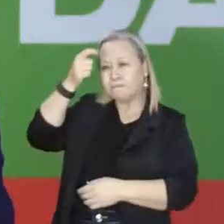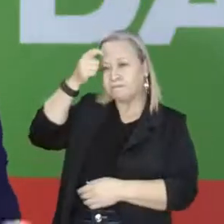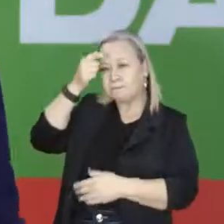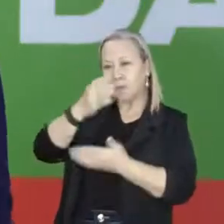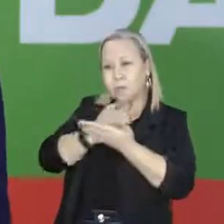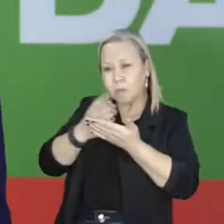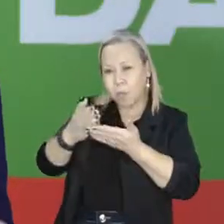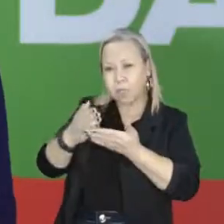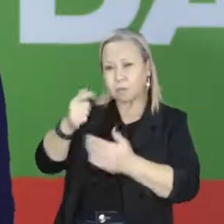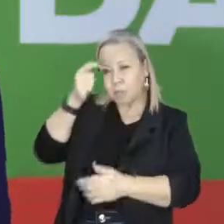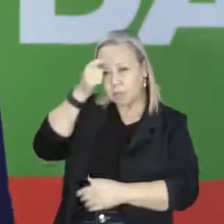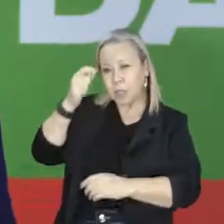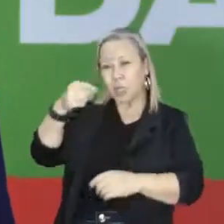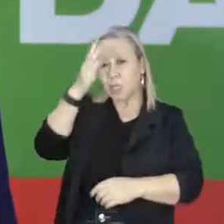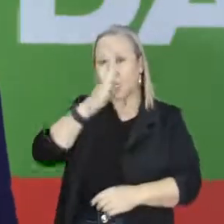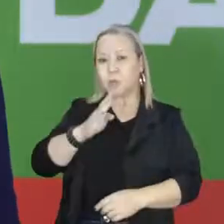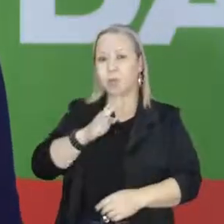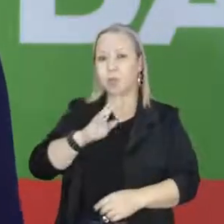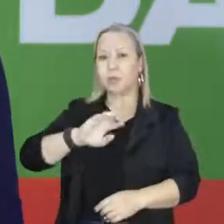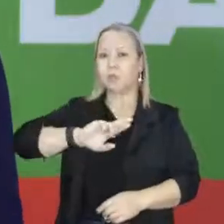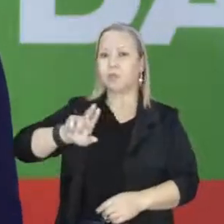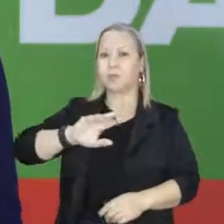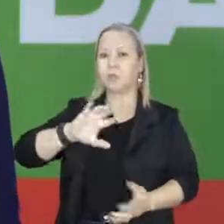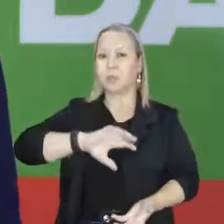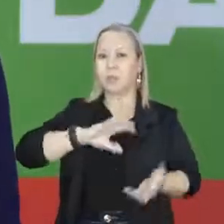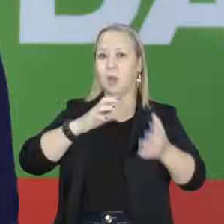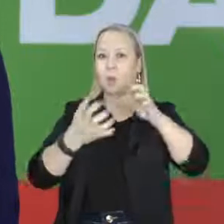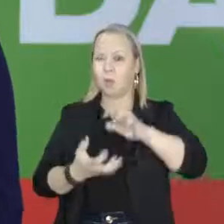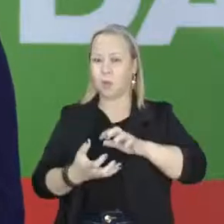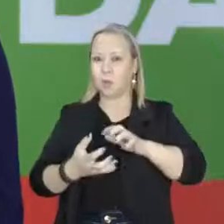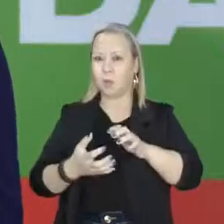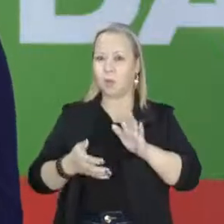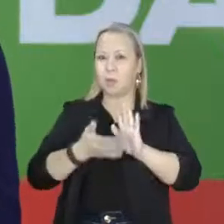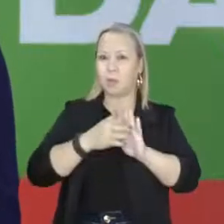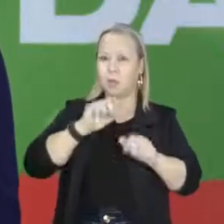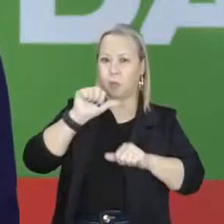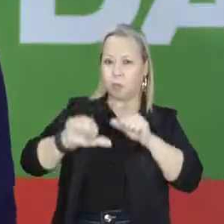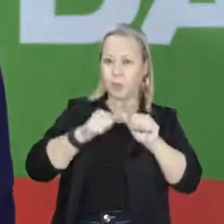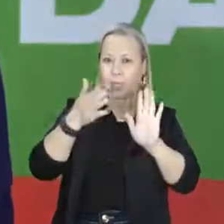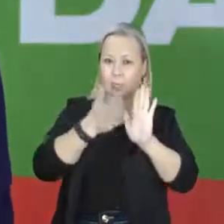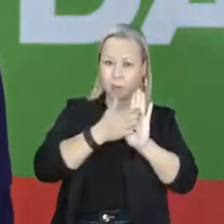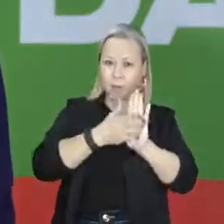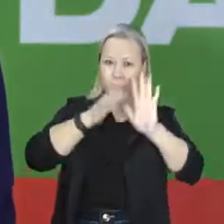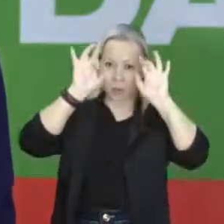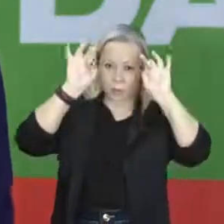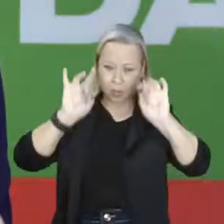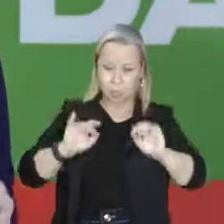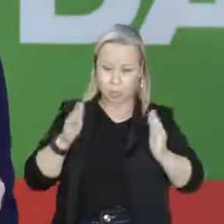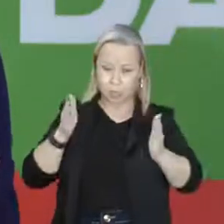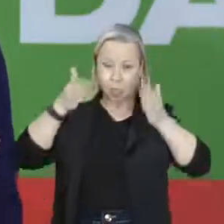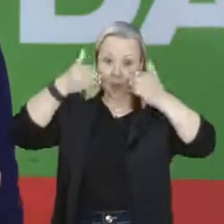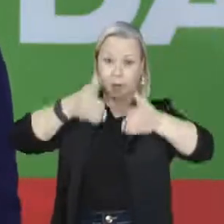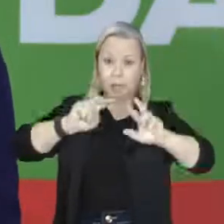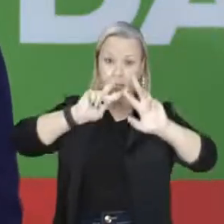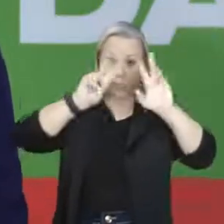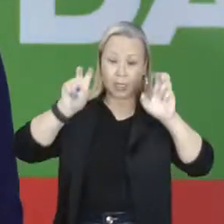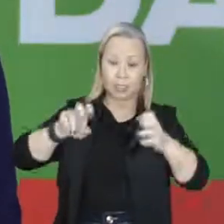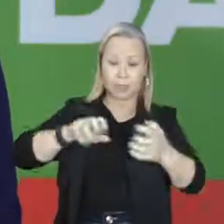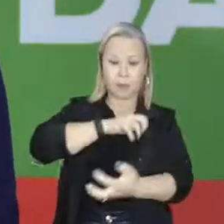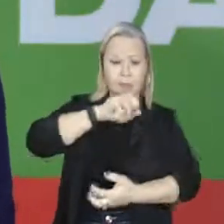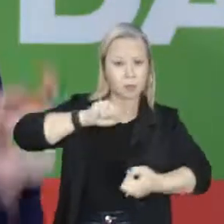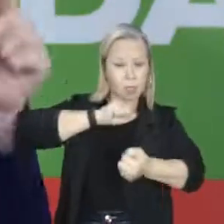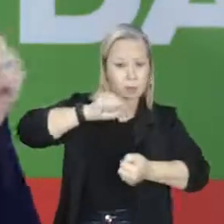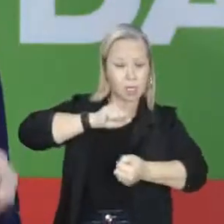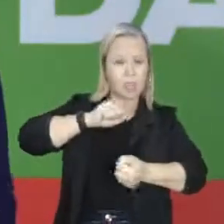Brasil não mudar nesse rumo dessa pauta, especialmente focada na questão da sustentabilidade, da proteção